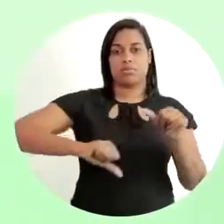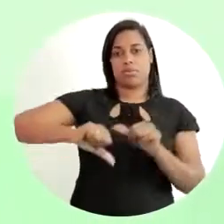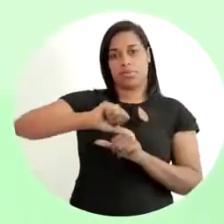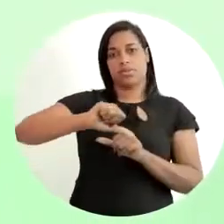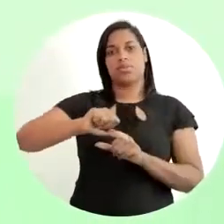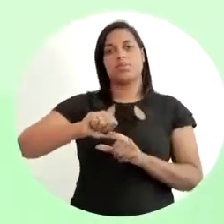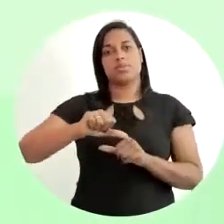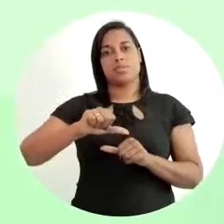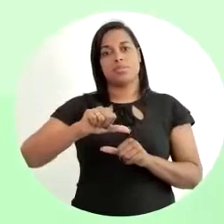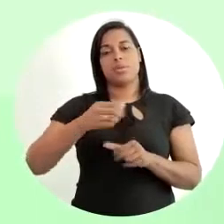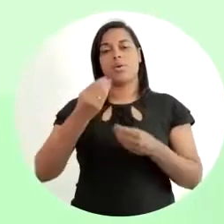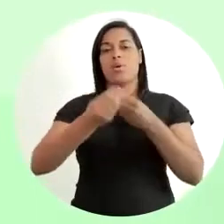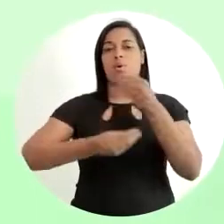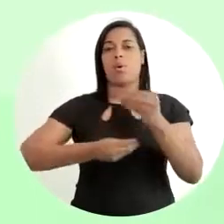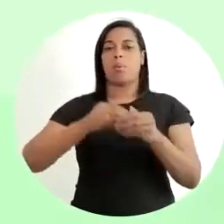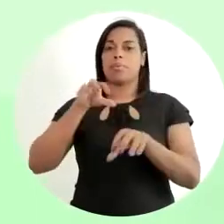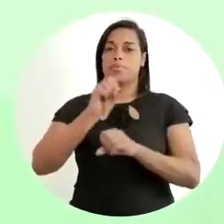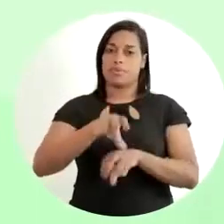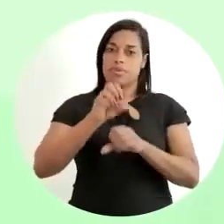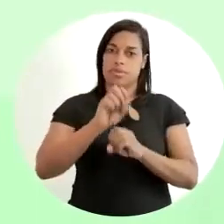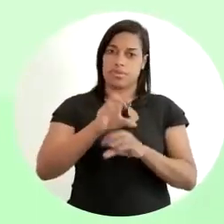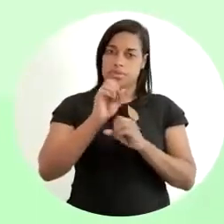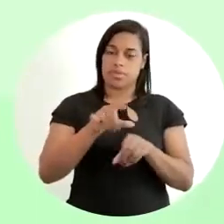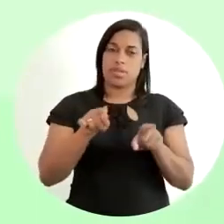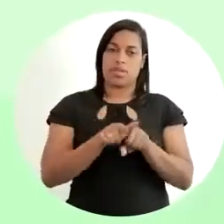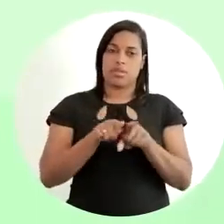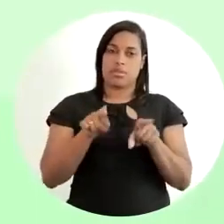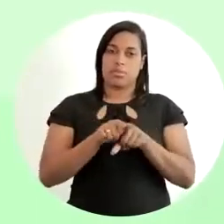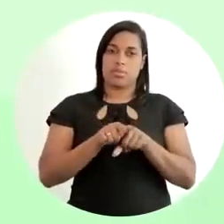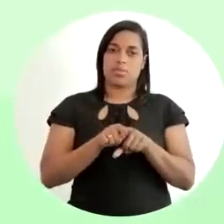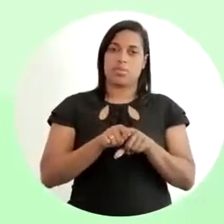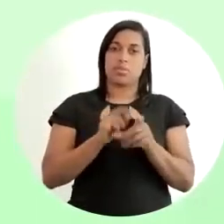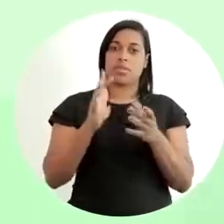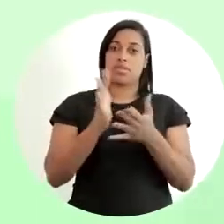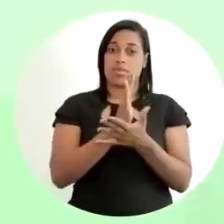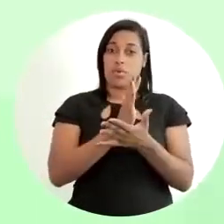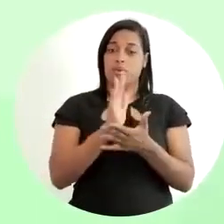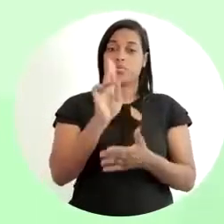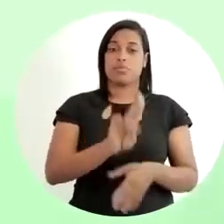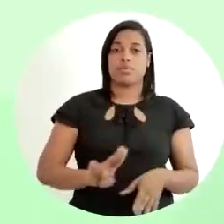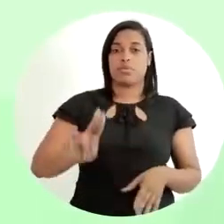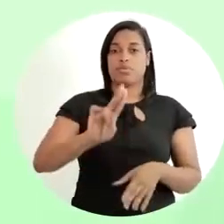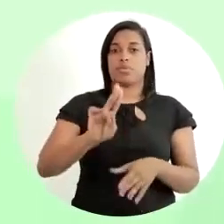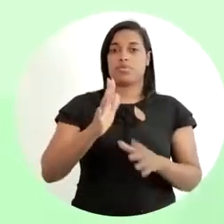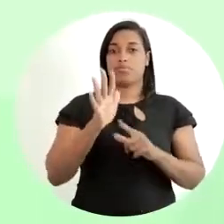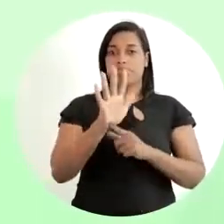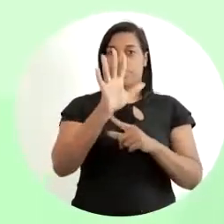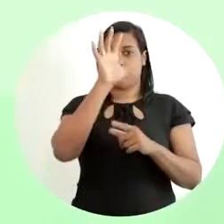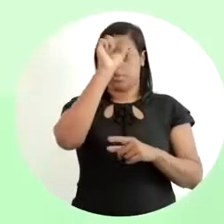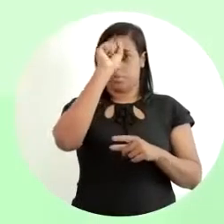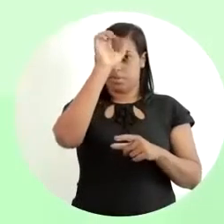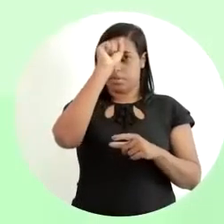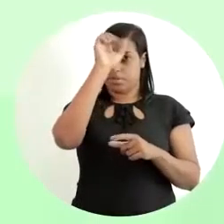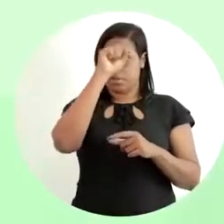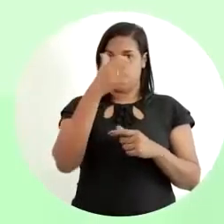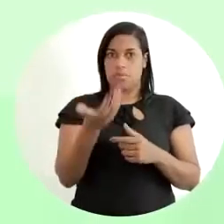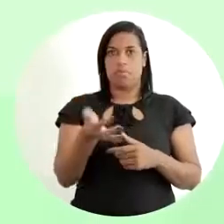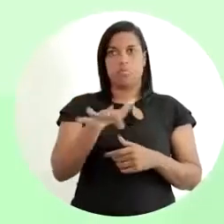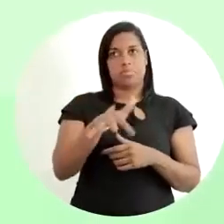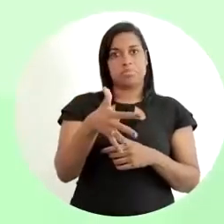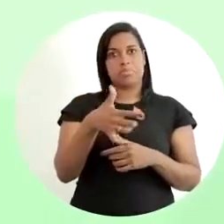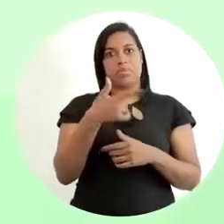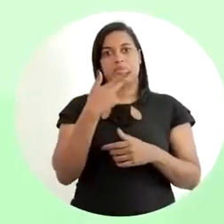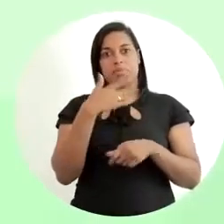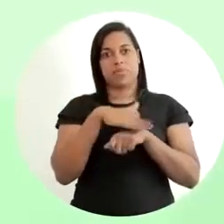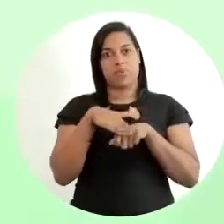de mudança na forma de se ensinar e nos mecanismos que são utilizados para se aprender. É